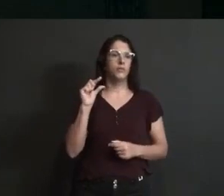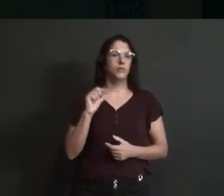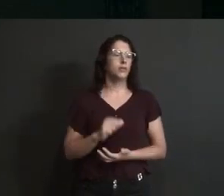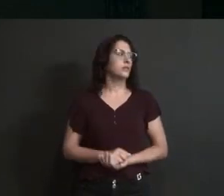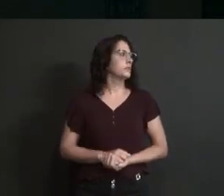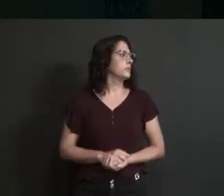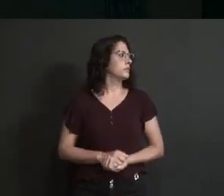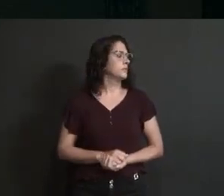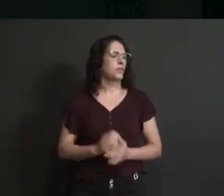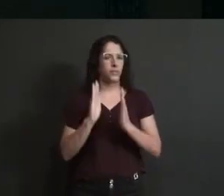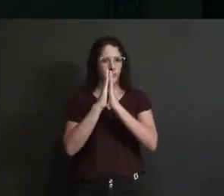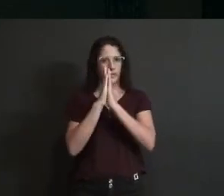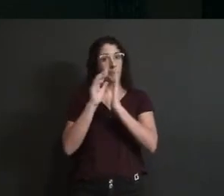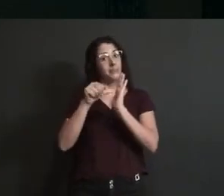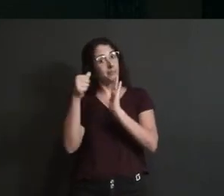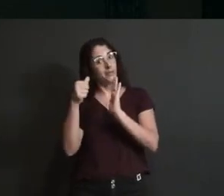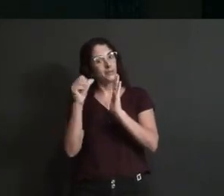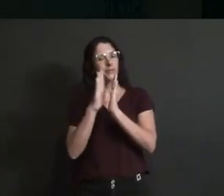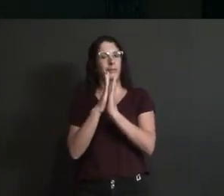Vou orar primeiro.